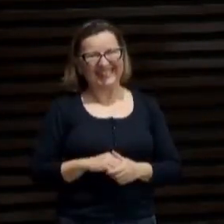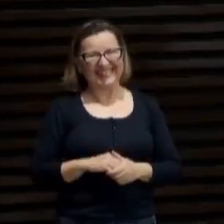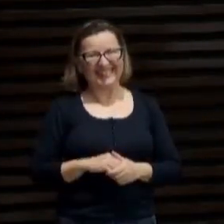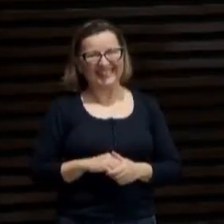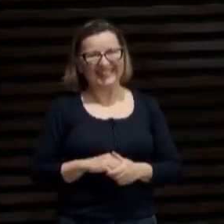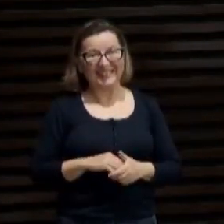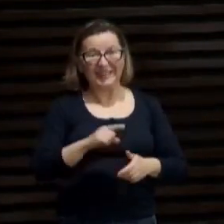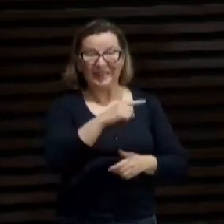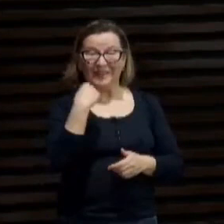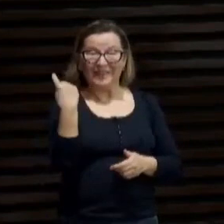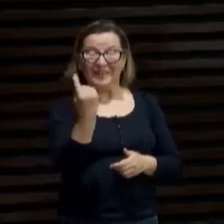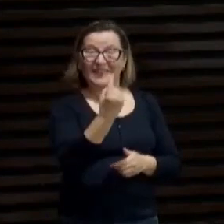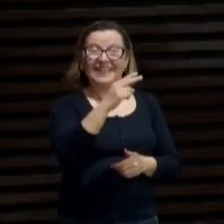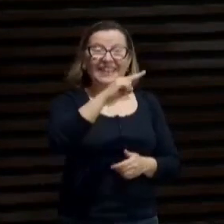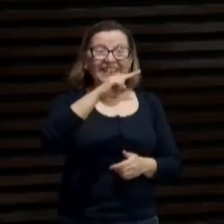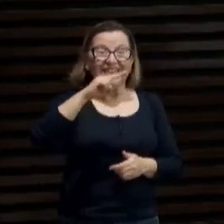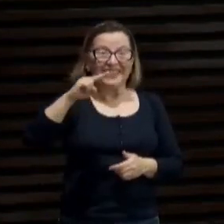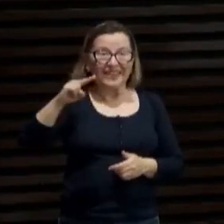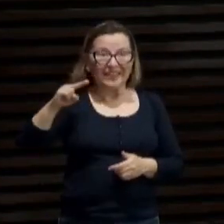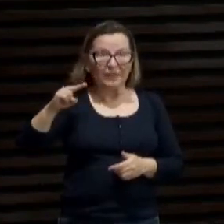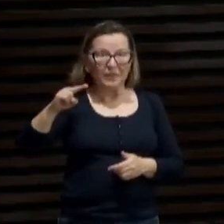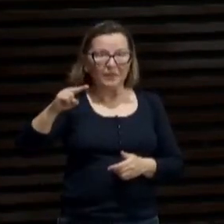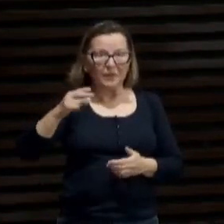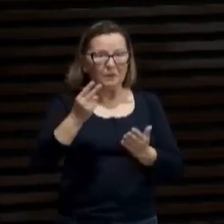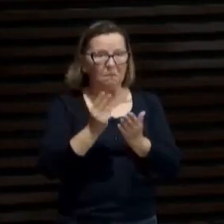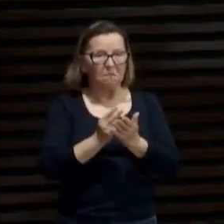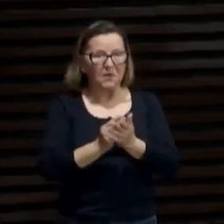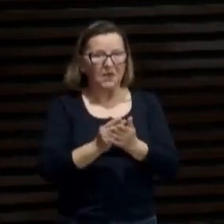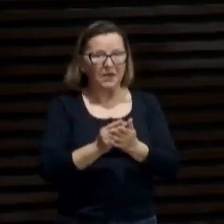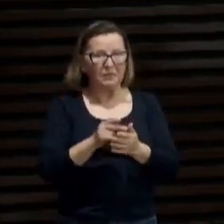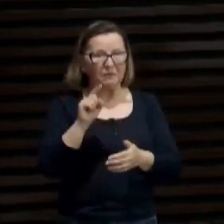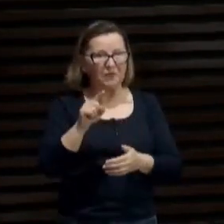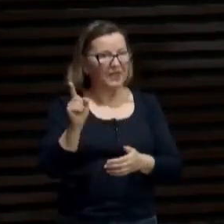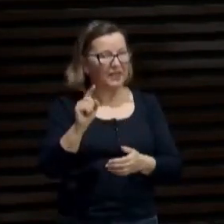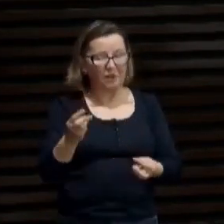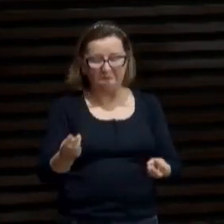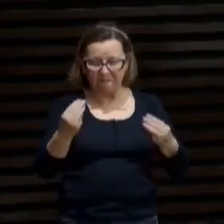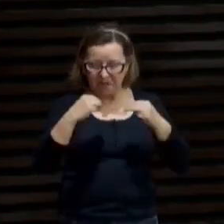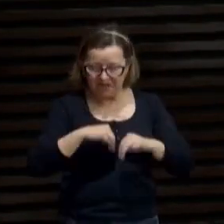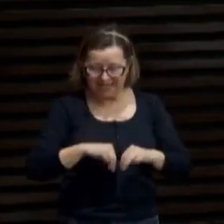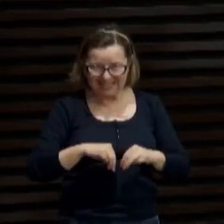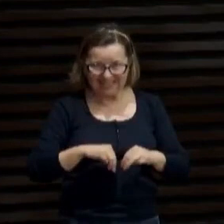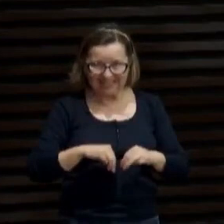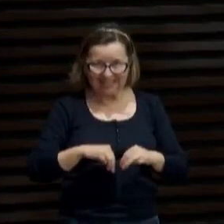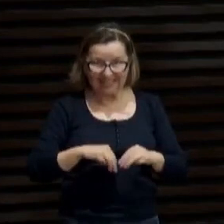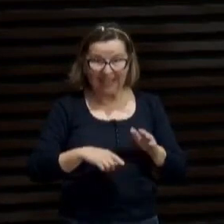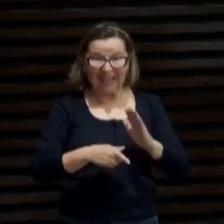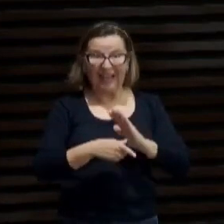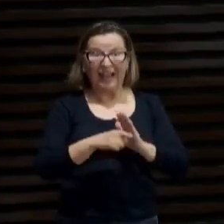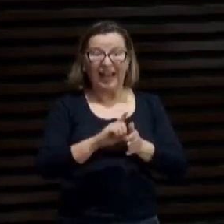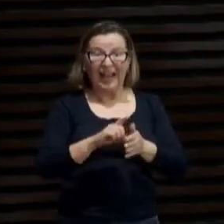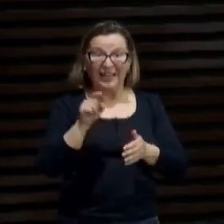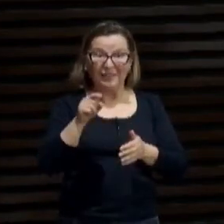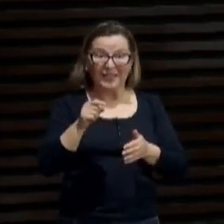O nosso nome, sem você merecer, antes mesmo de você nascer, foi escrito por Deus no